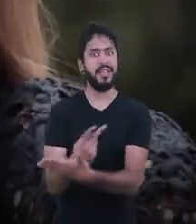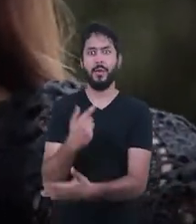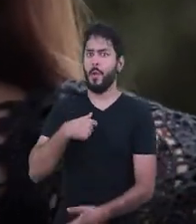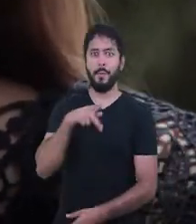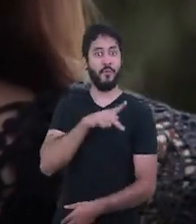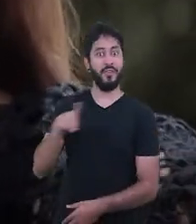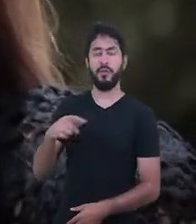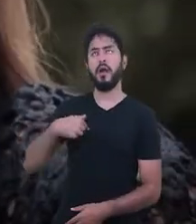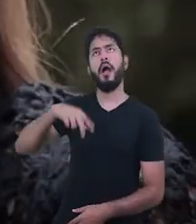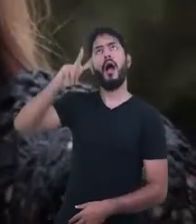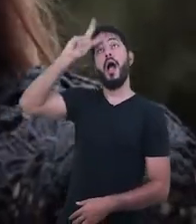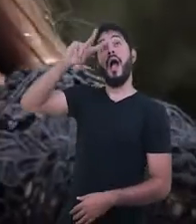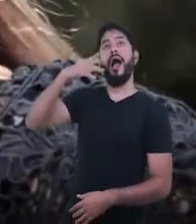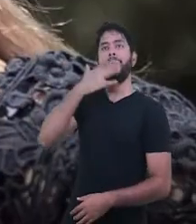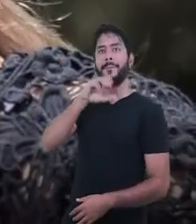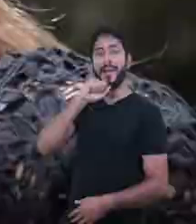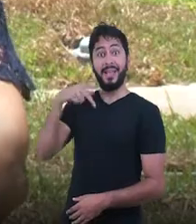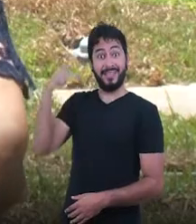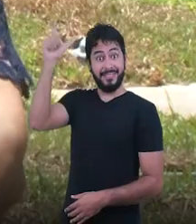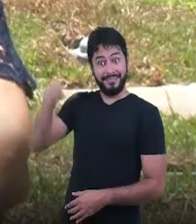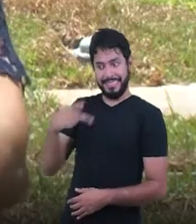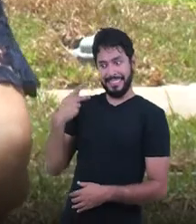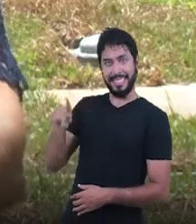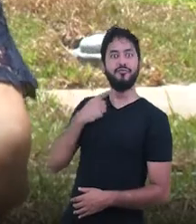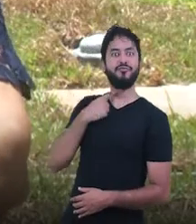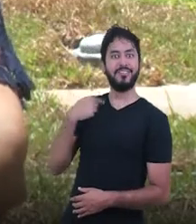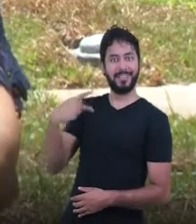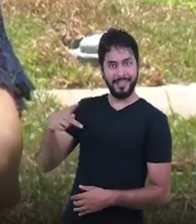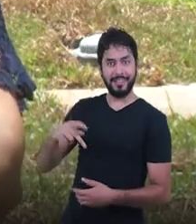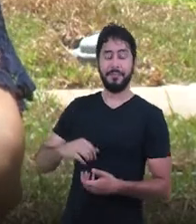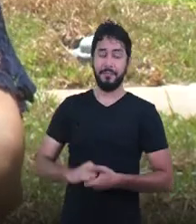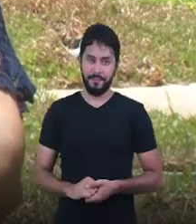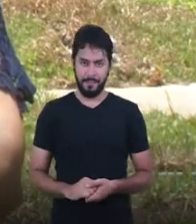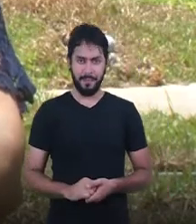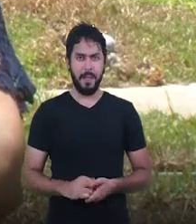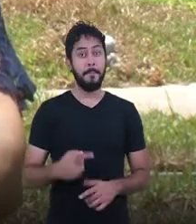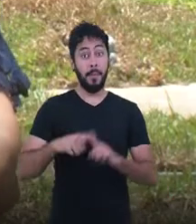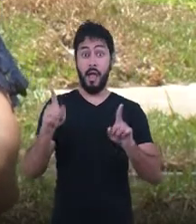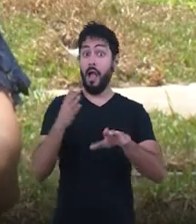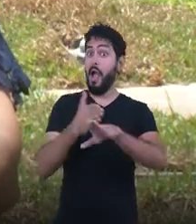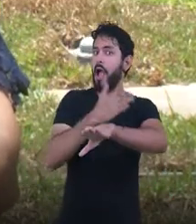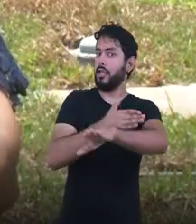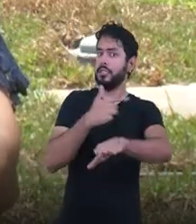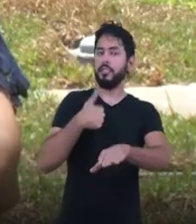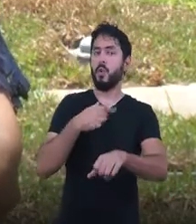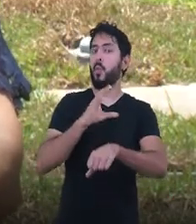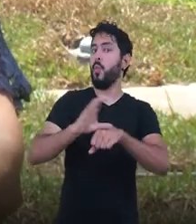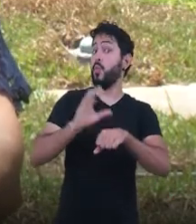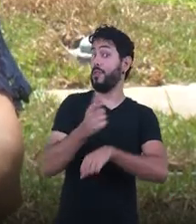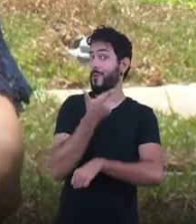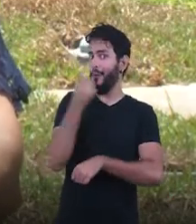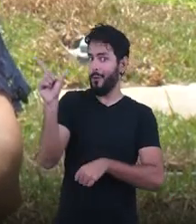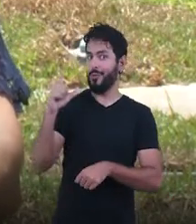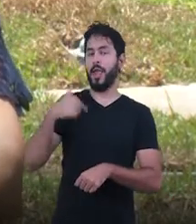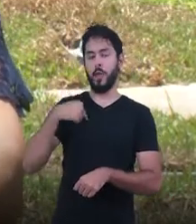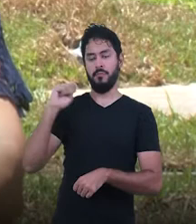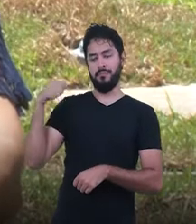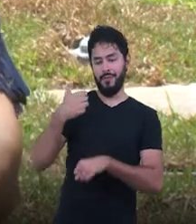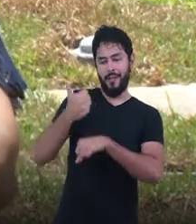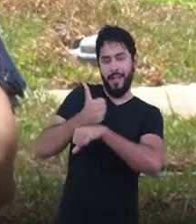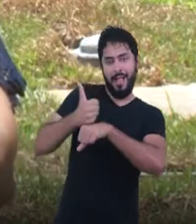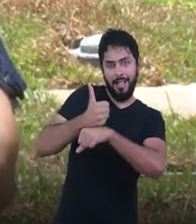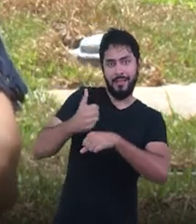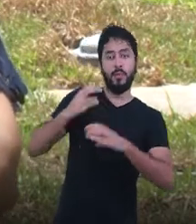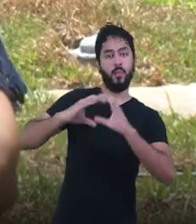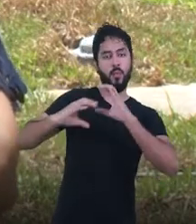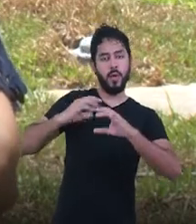Aquilo que meu pai queria que eu fosse, eu não queria ser. Só que antes disso, eu frequentei outro curso, eu sou comunicóloga,